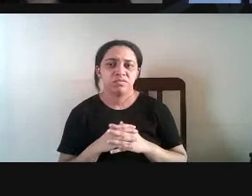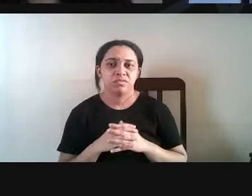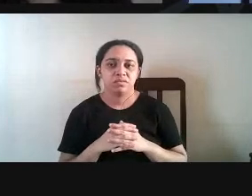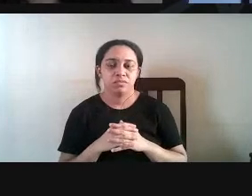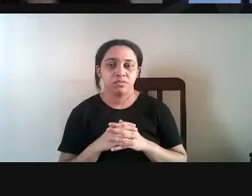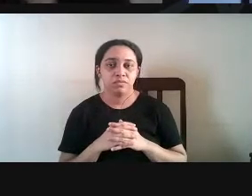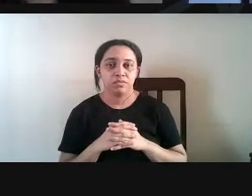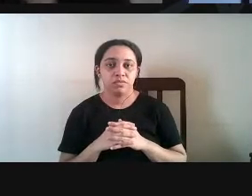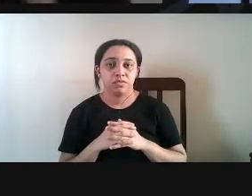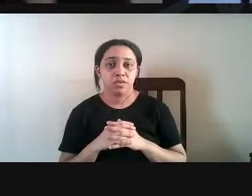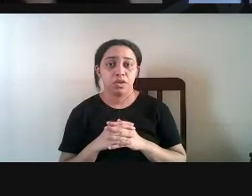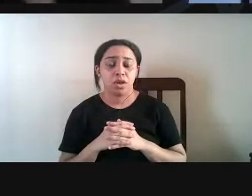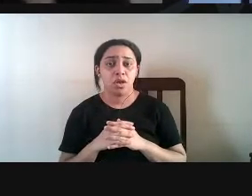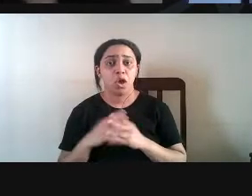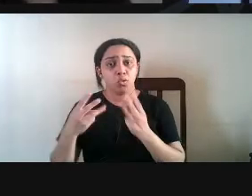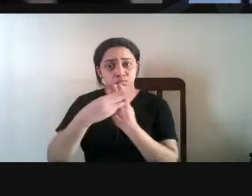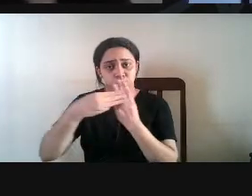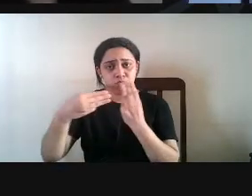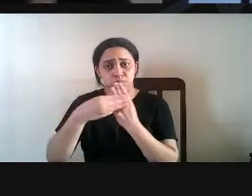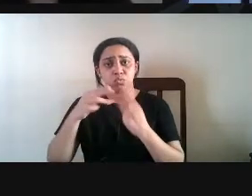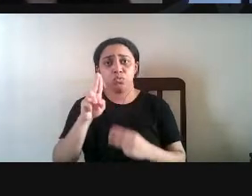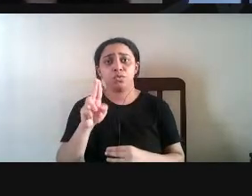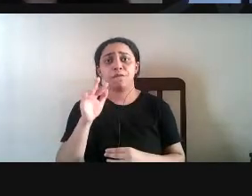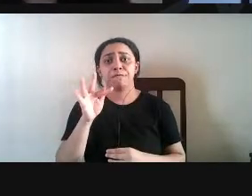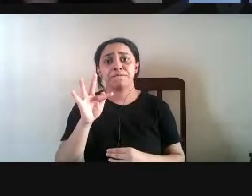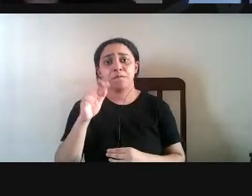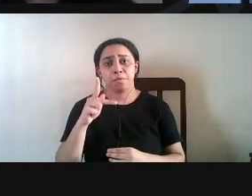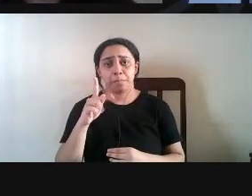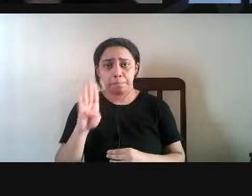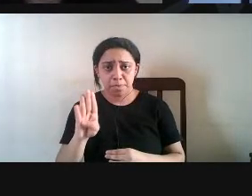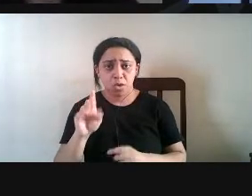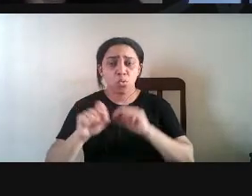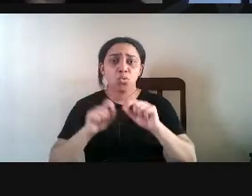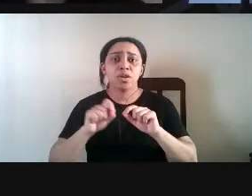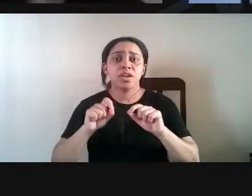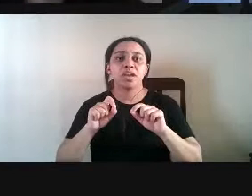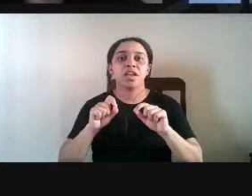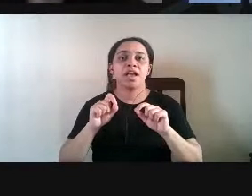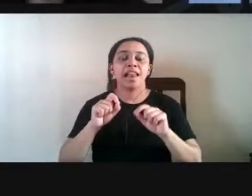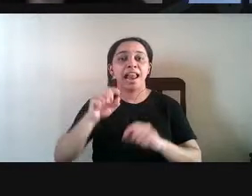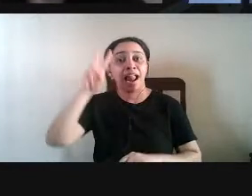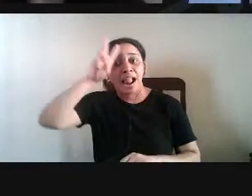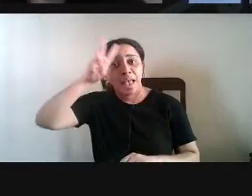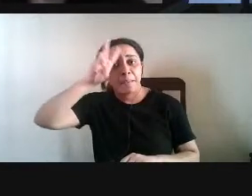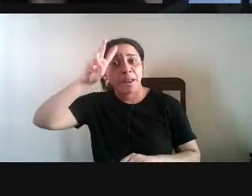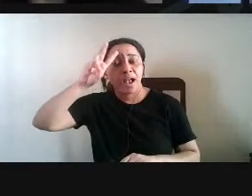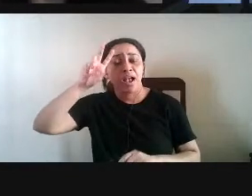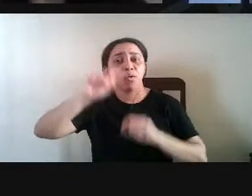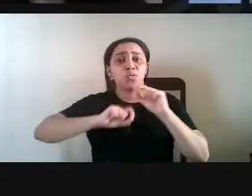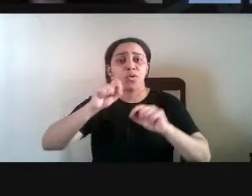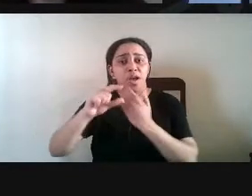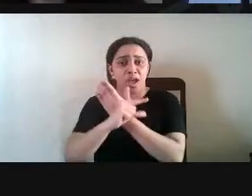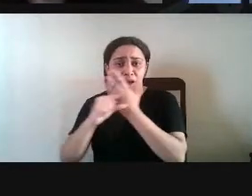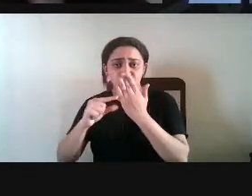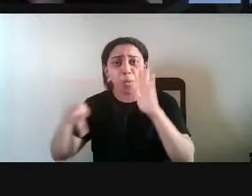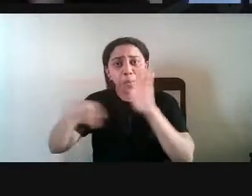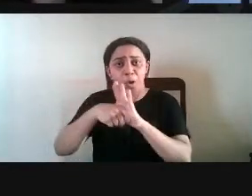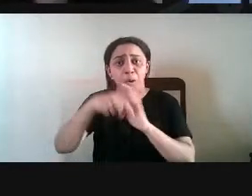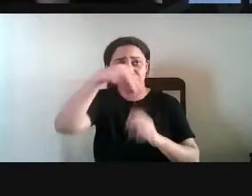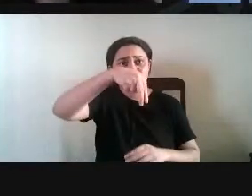na Universidade Federal da Paraíba, justamente, que é de revitalização dos autores nordestinos. E as últimas dissertações de tese